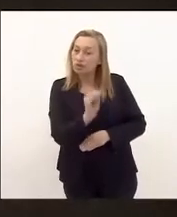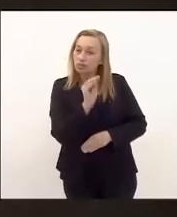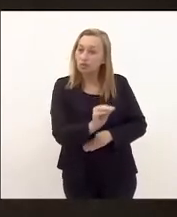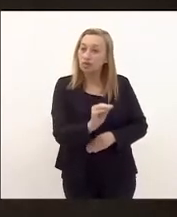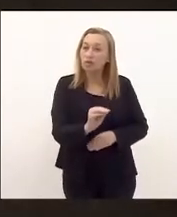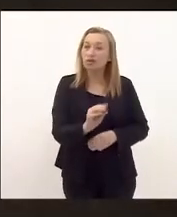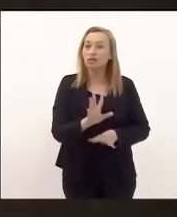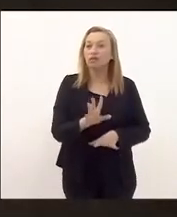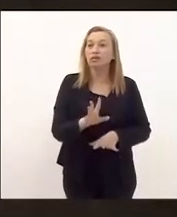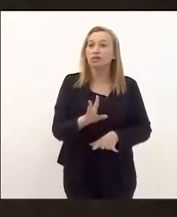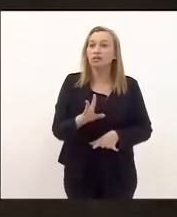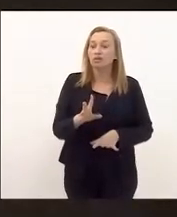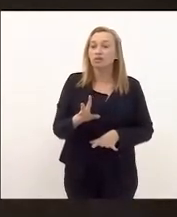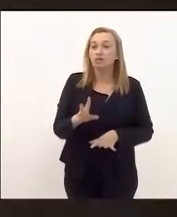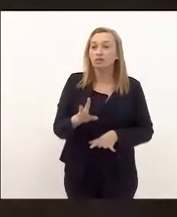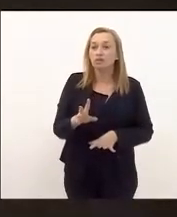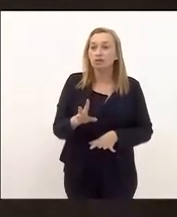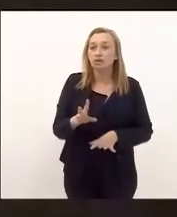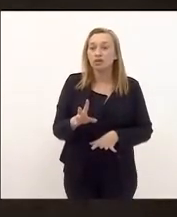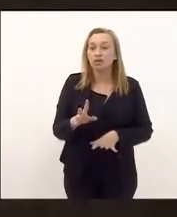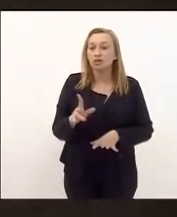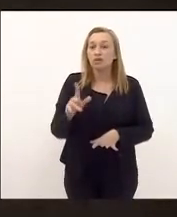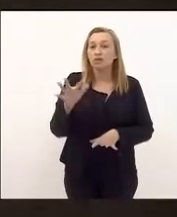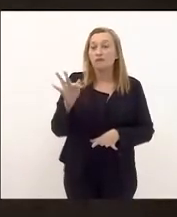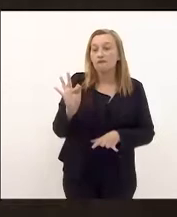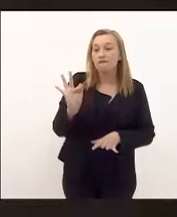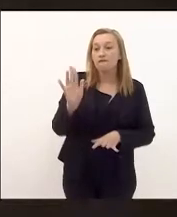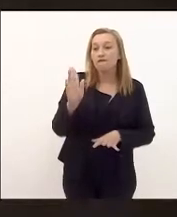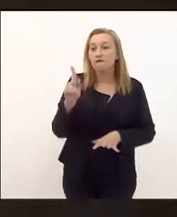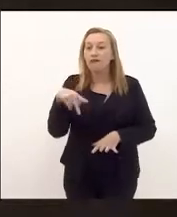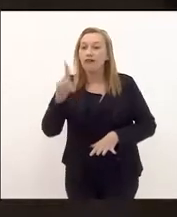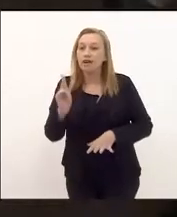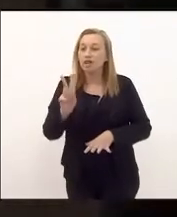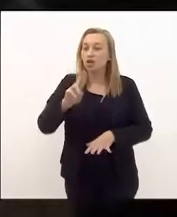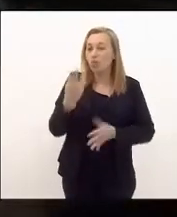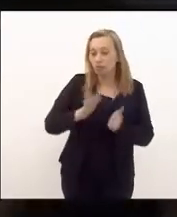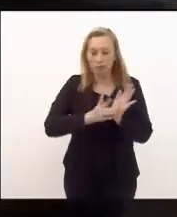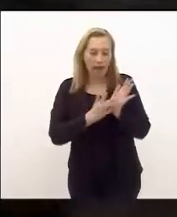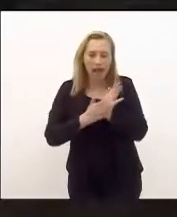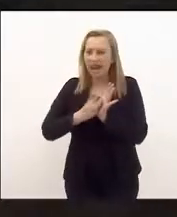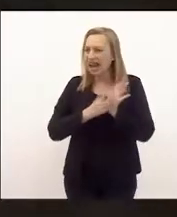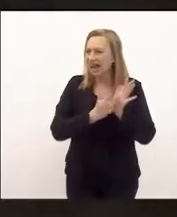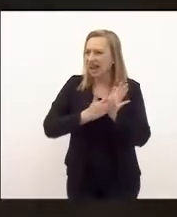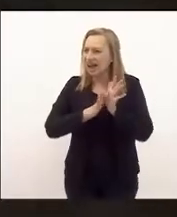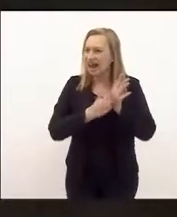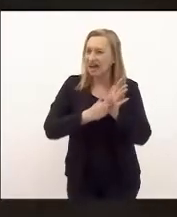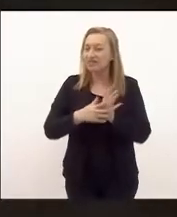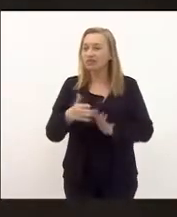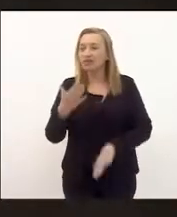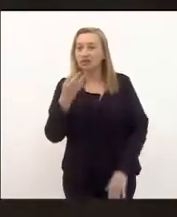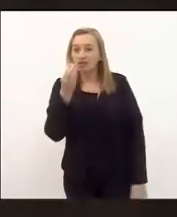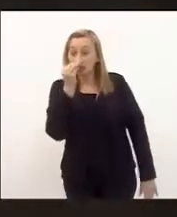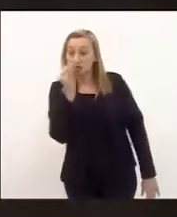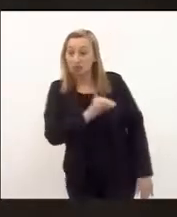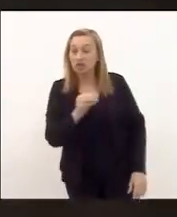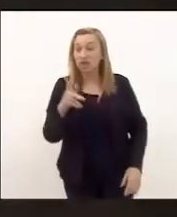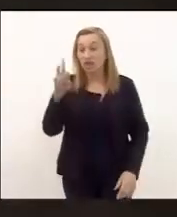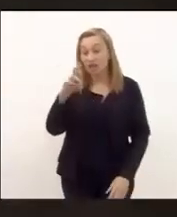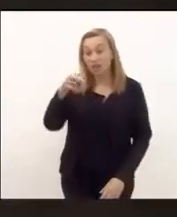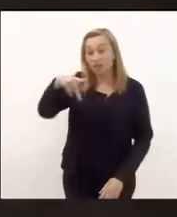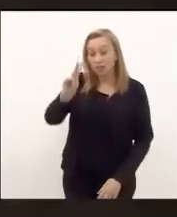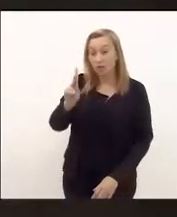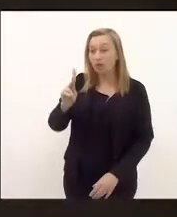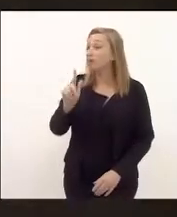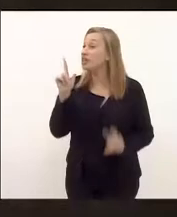se outrola foi com funk ou com samba, né, tão criminalizado, o hip-hop passa pelo